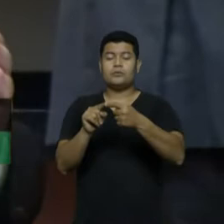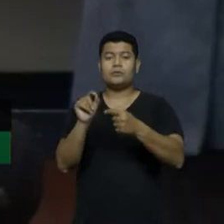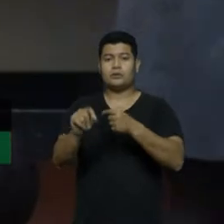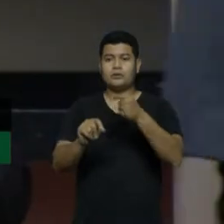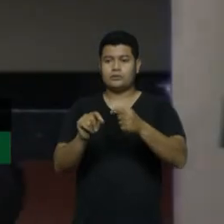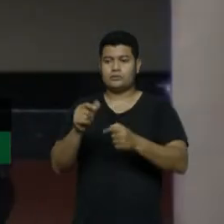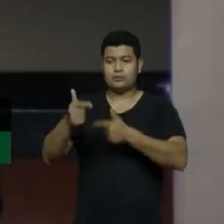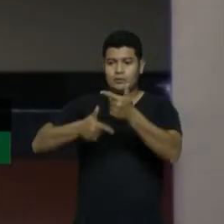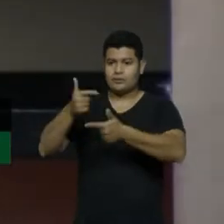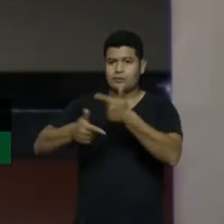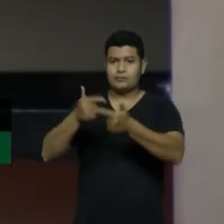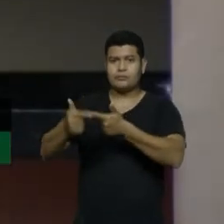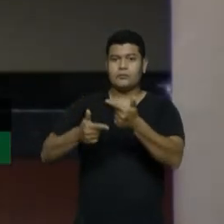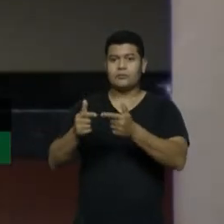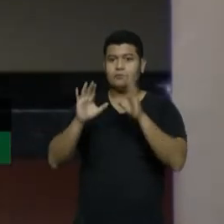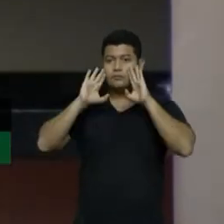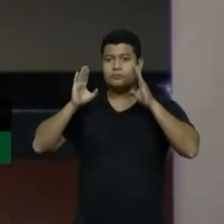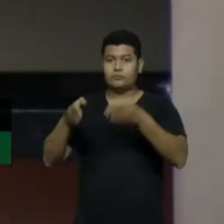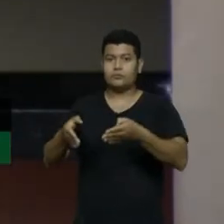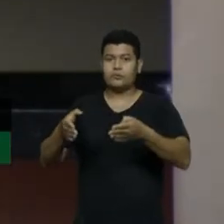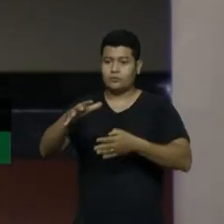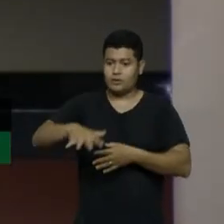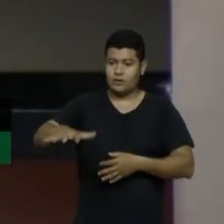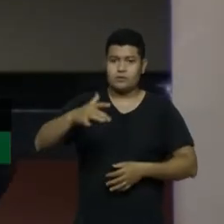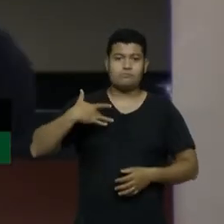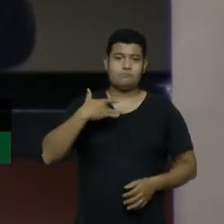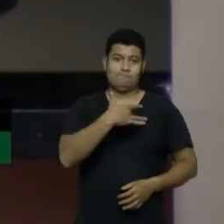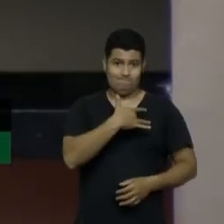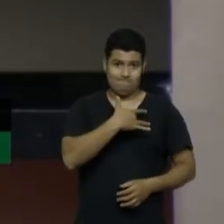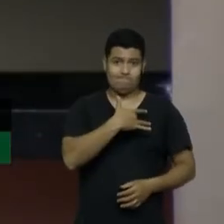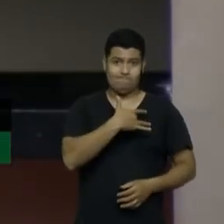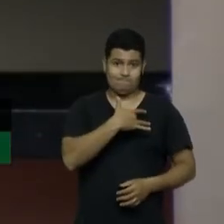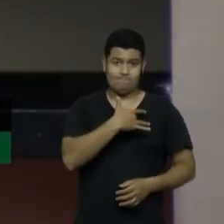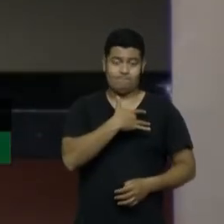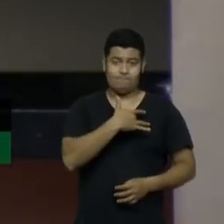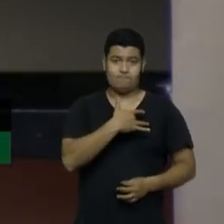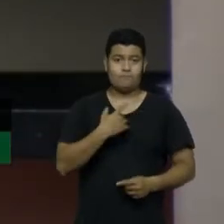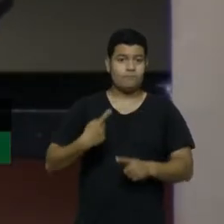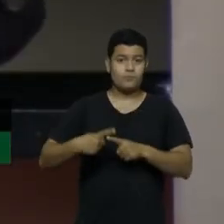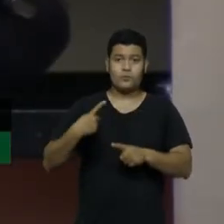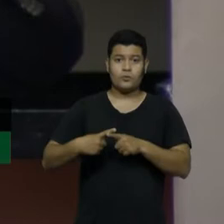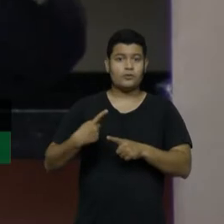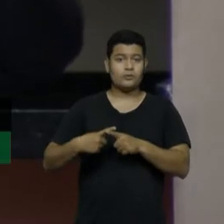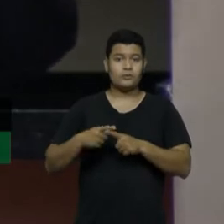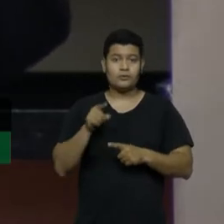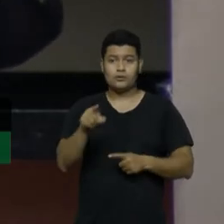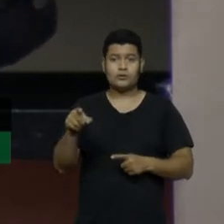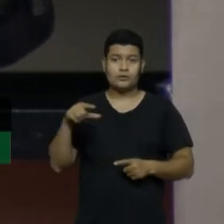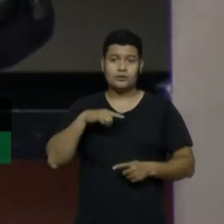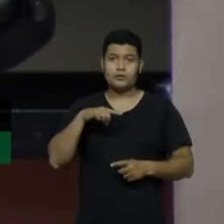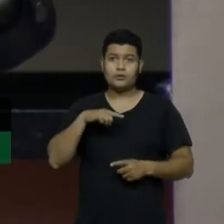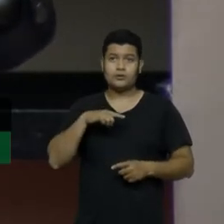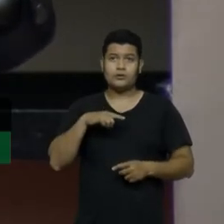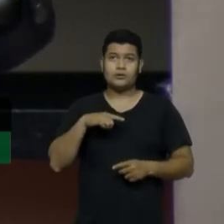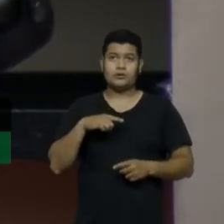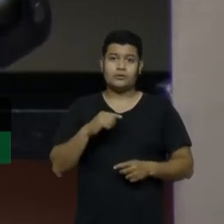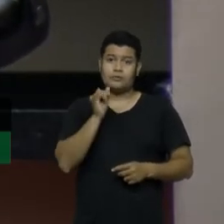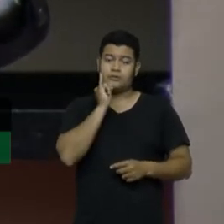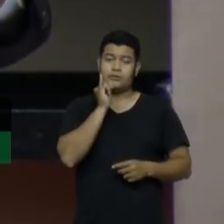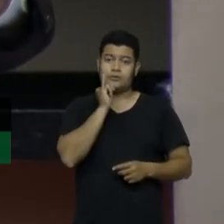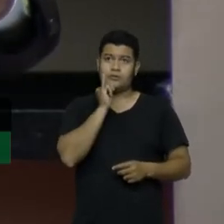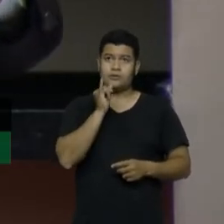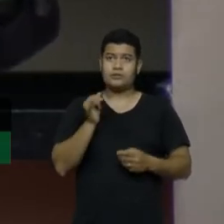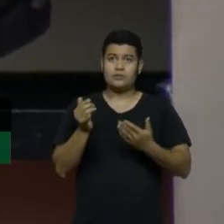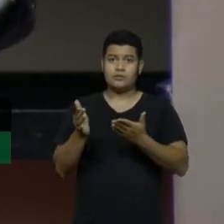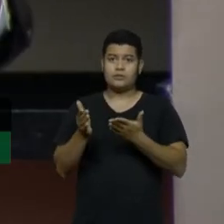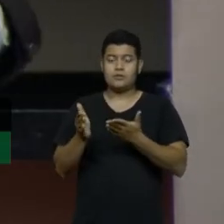é o serviço aeromédico. Porque daí tem, deputado Vicente Caro Preso, a questão, como é que se chama, o